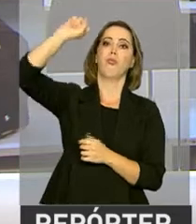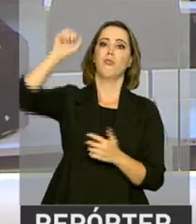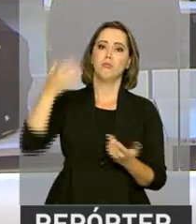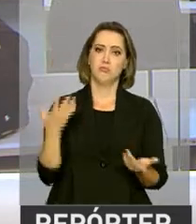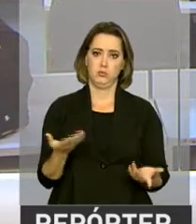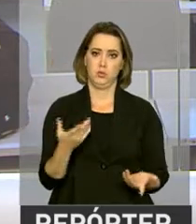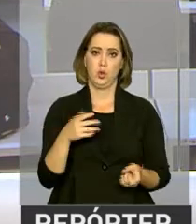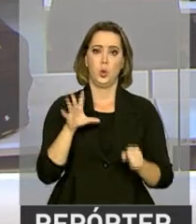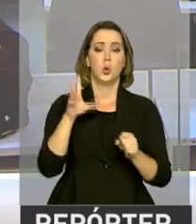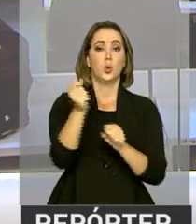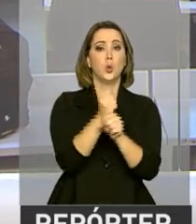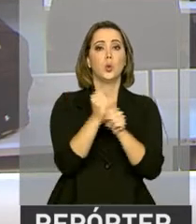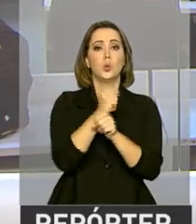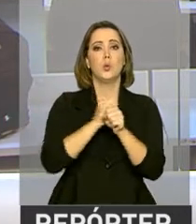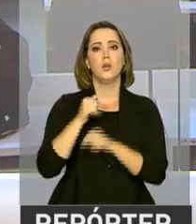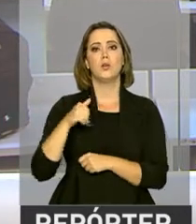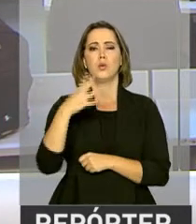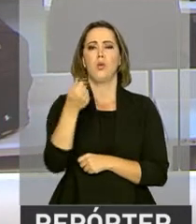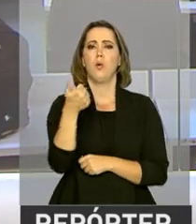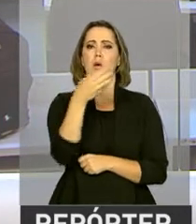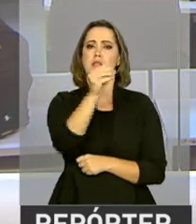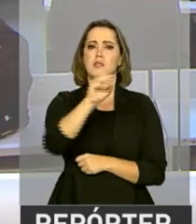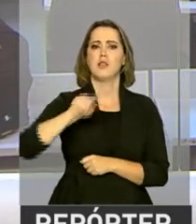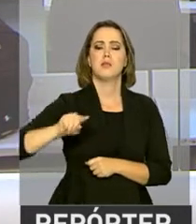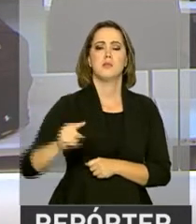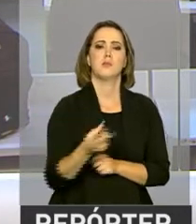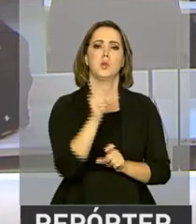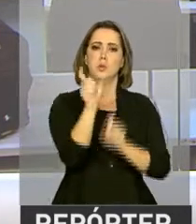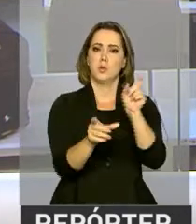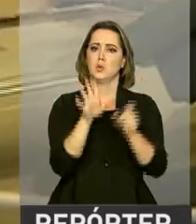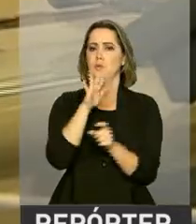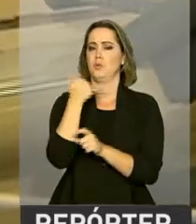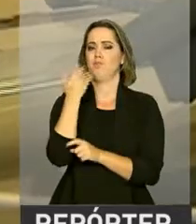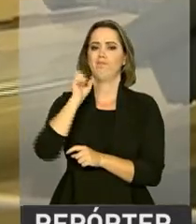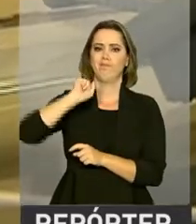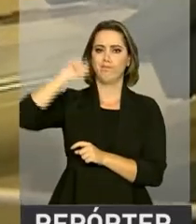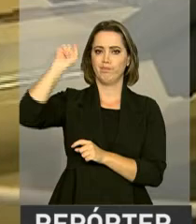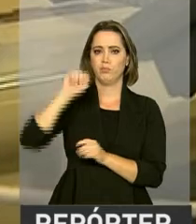por ano o brasil registra quase 10 mil casos